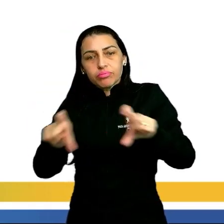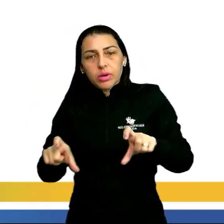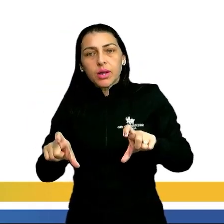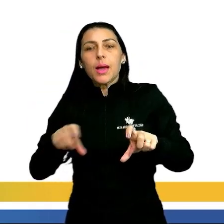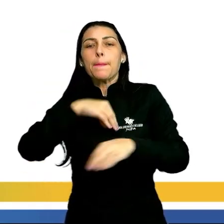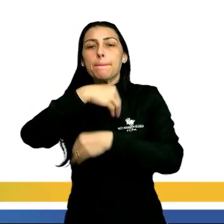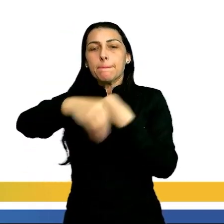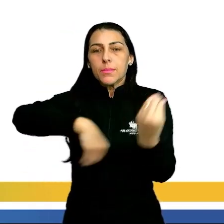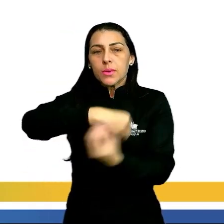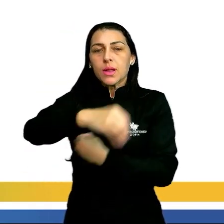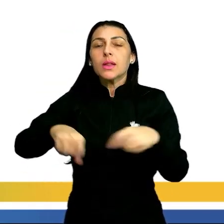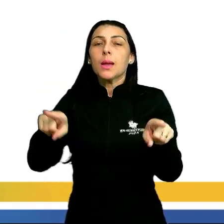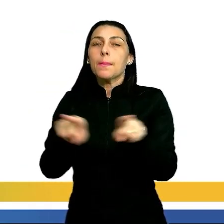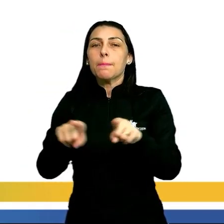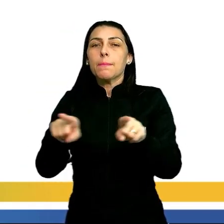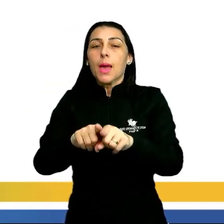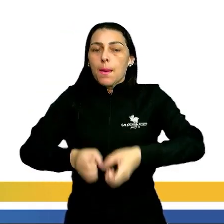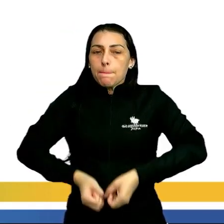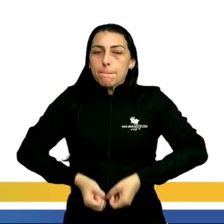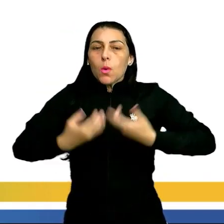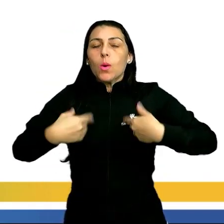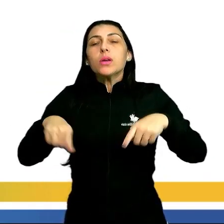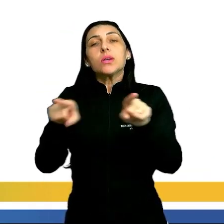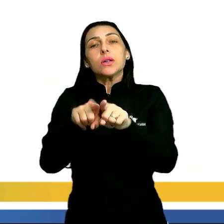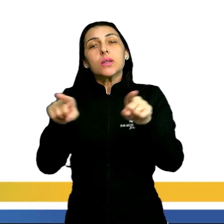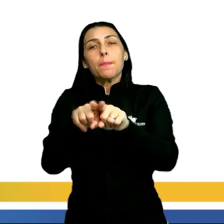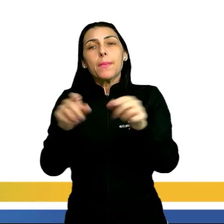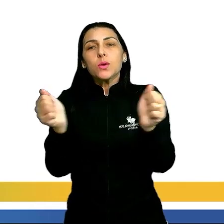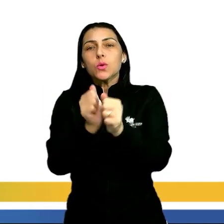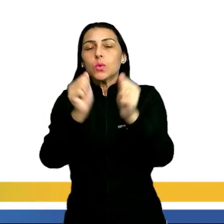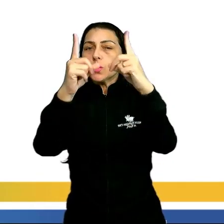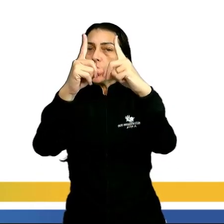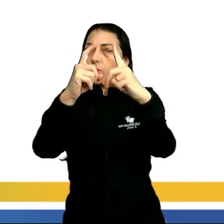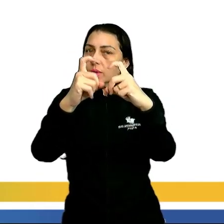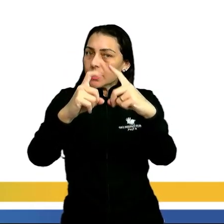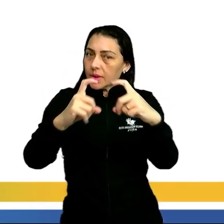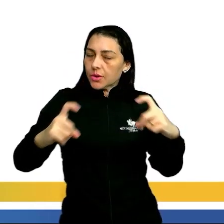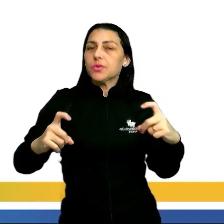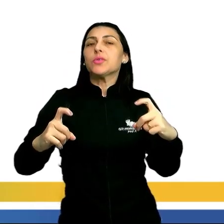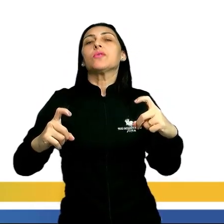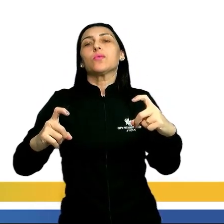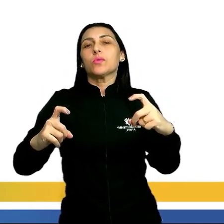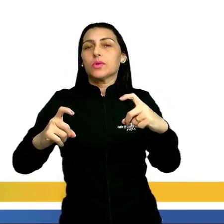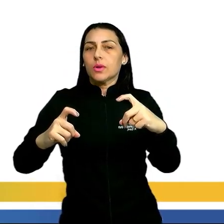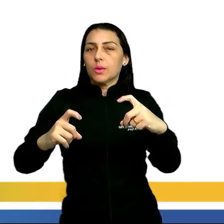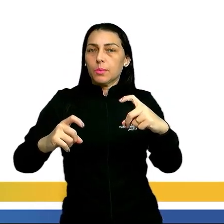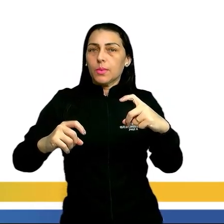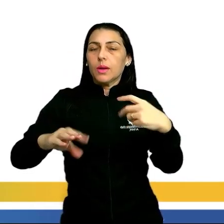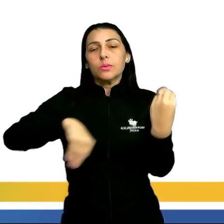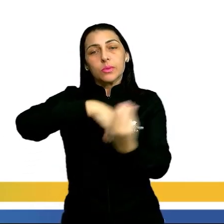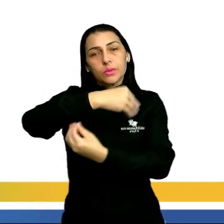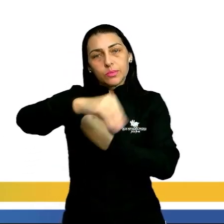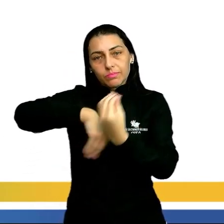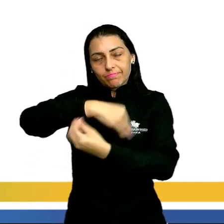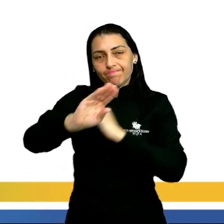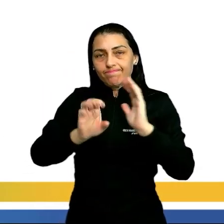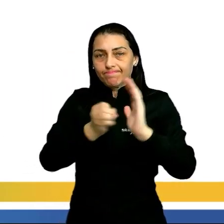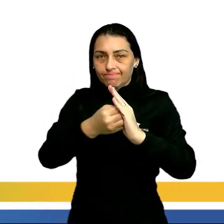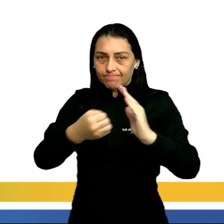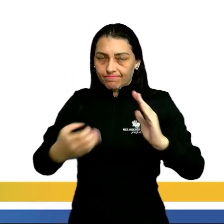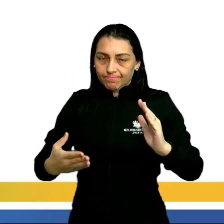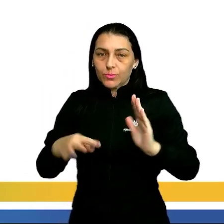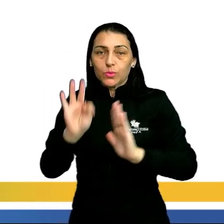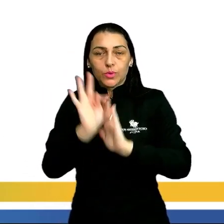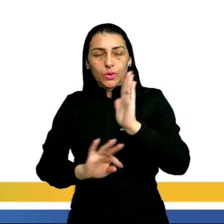como pré-modernista. Ele usa esse vocabulário mais prosaico, quer dizer, mais de característica do